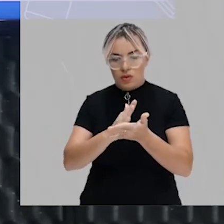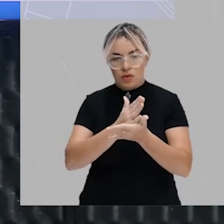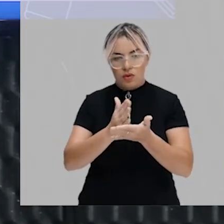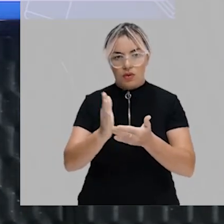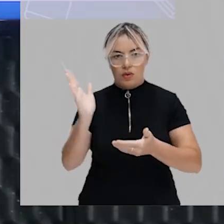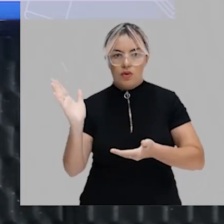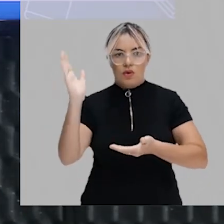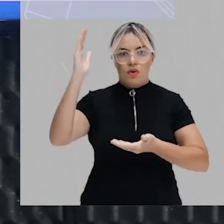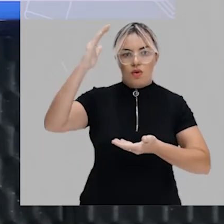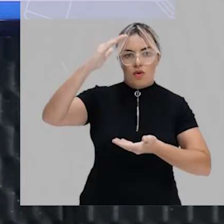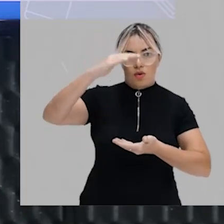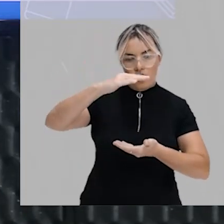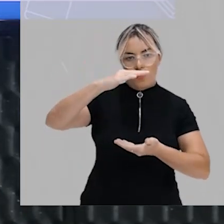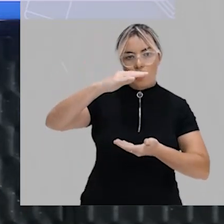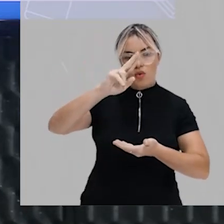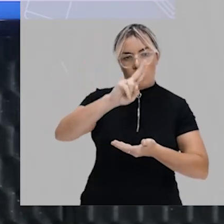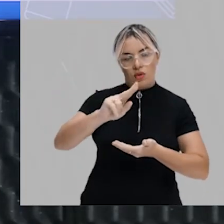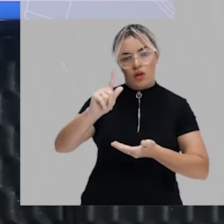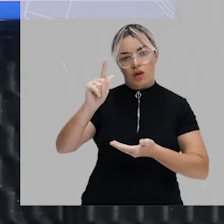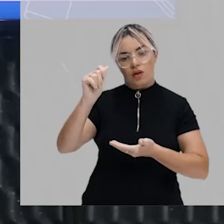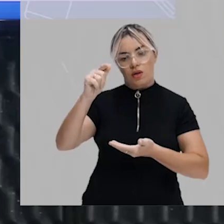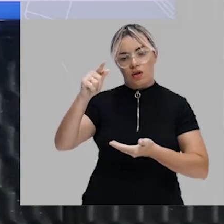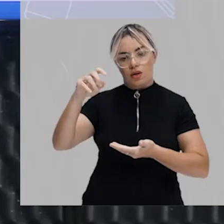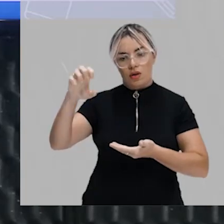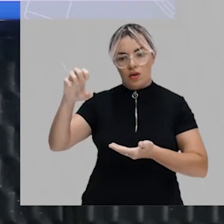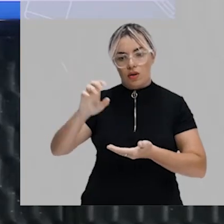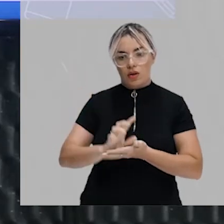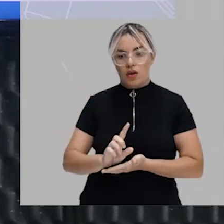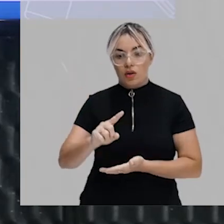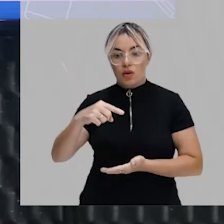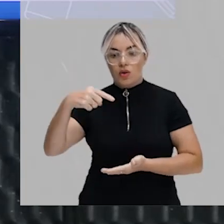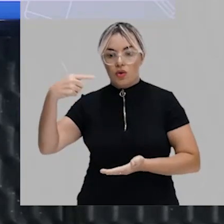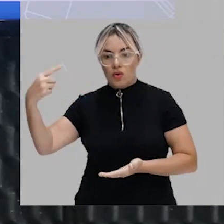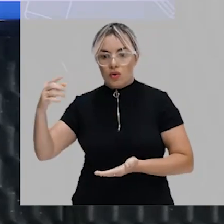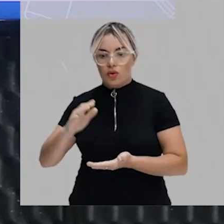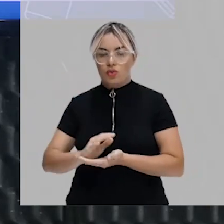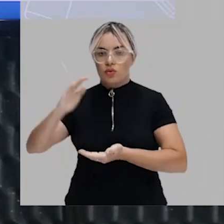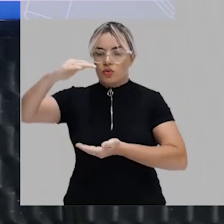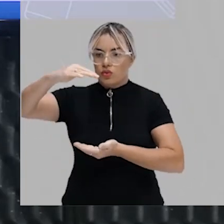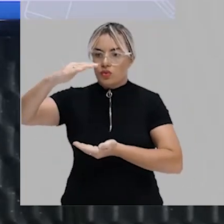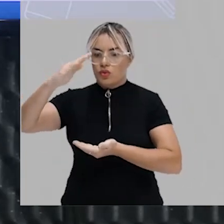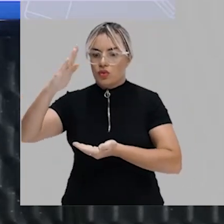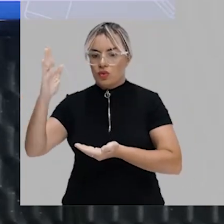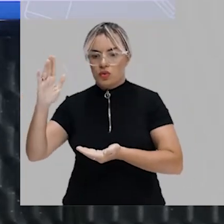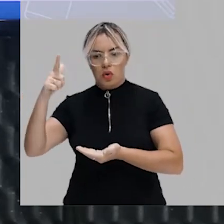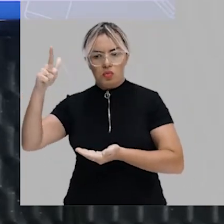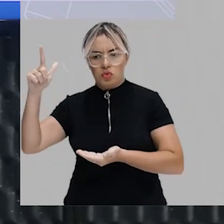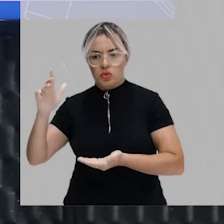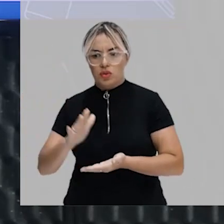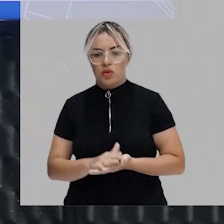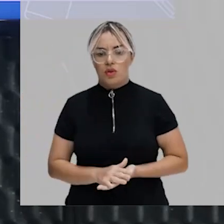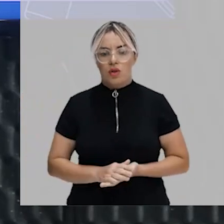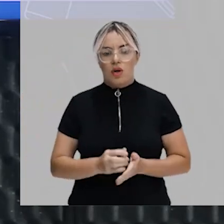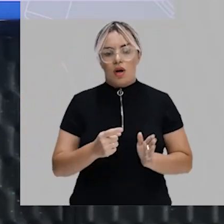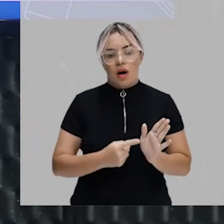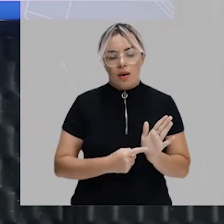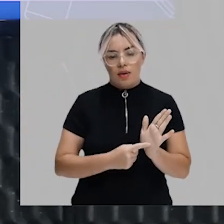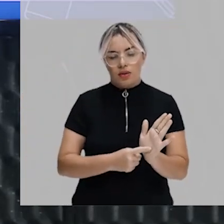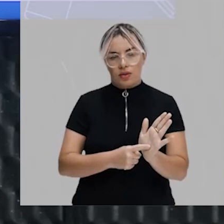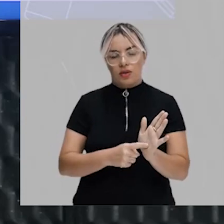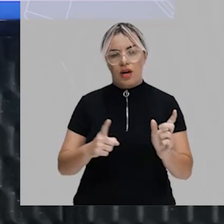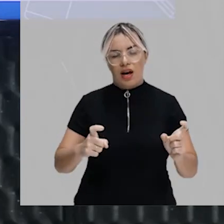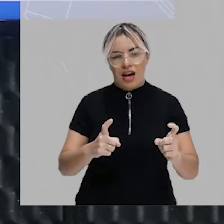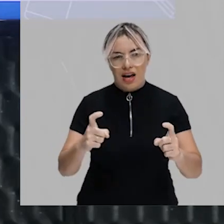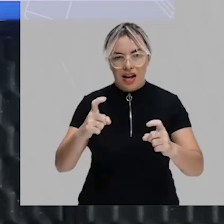com gaze e outros deixados cobertos. Demonstrou que as larvas de carne podre